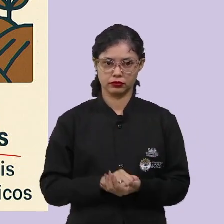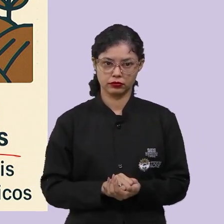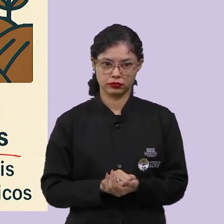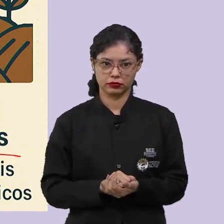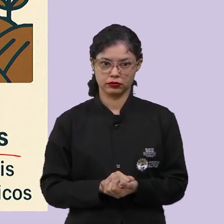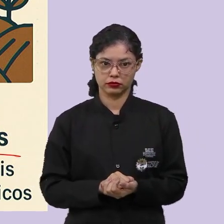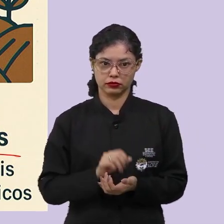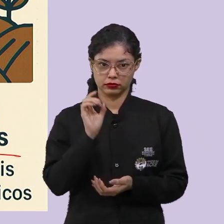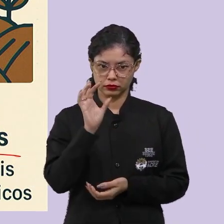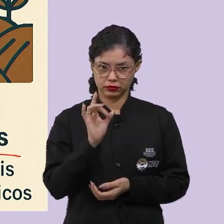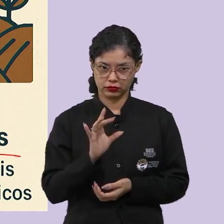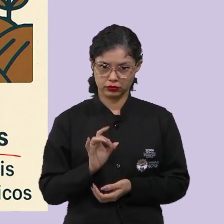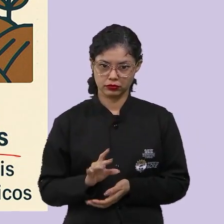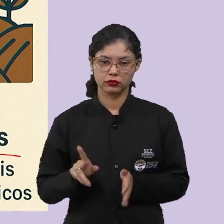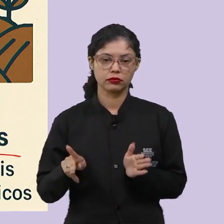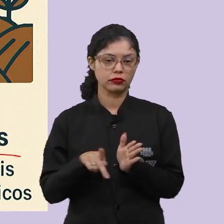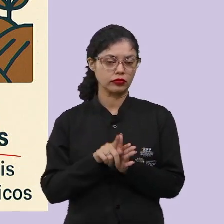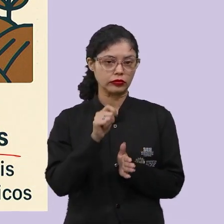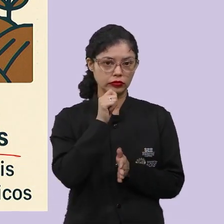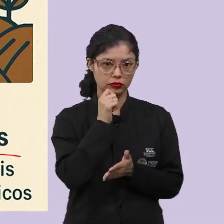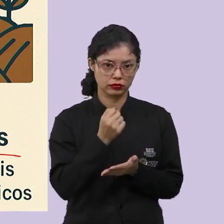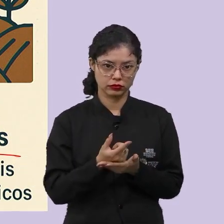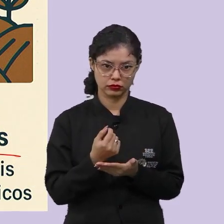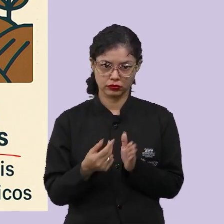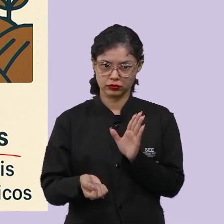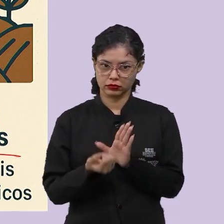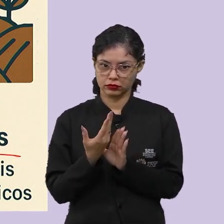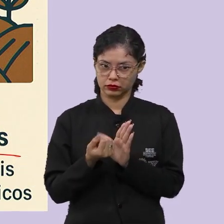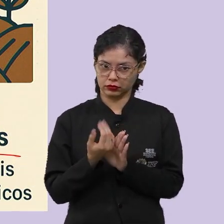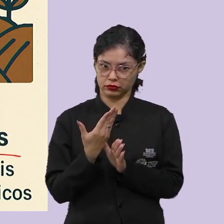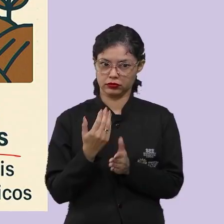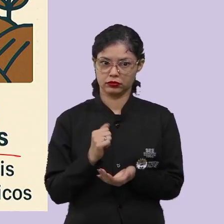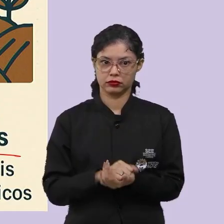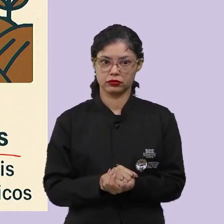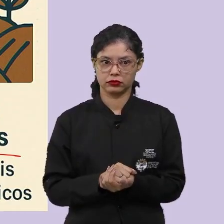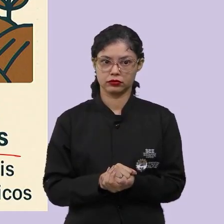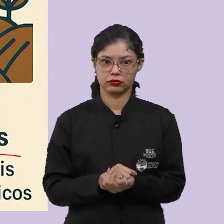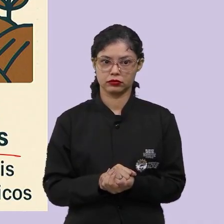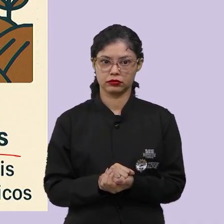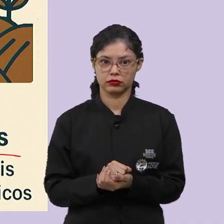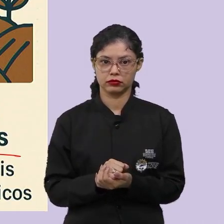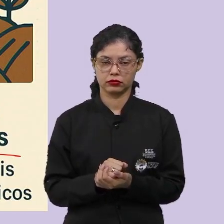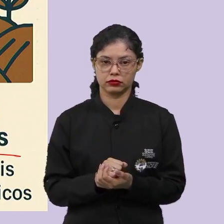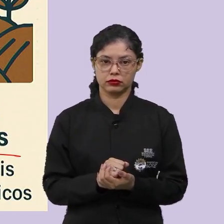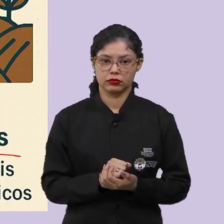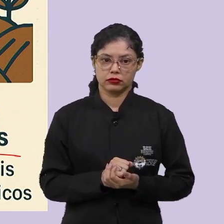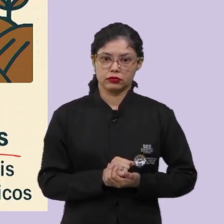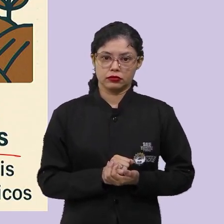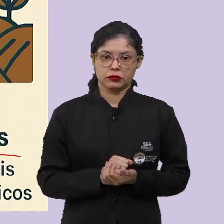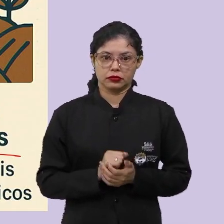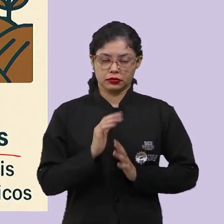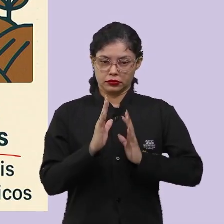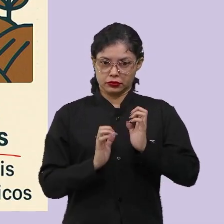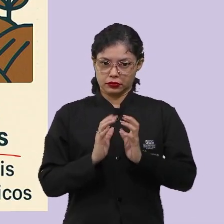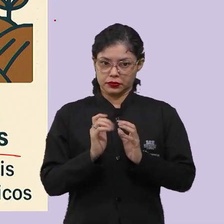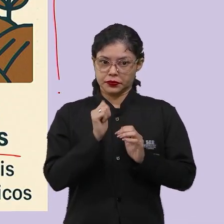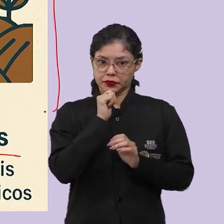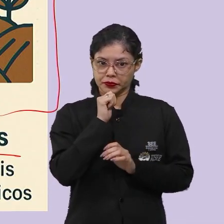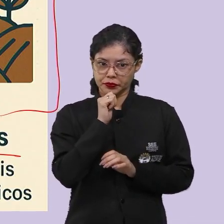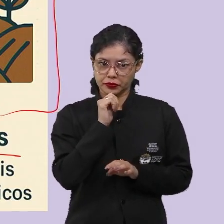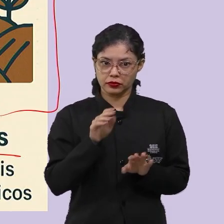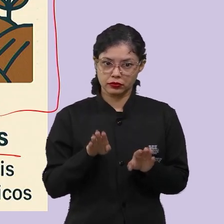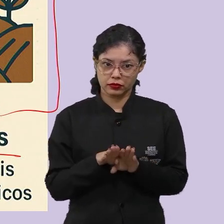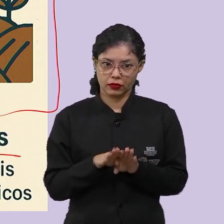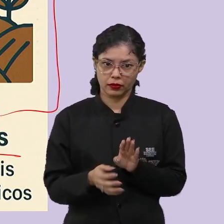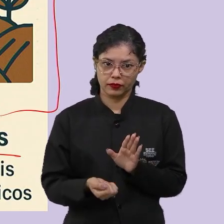Então, cada um desses, o consumo vai gerar esse, a produção industrial vai gerar esse conflito e o fomento